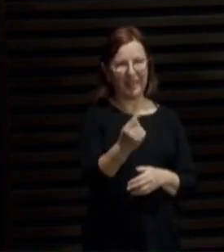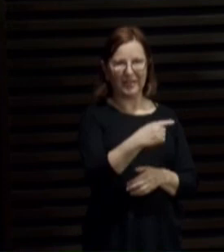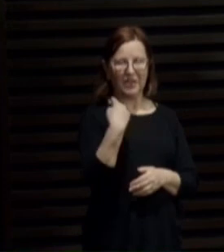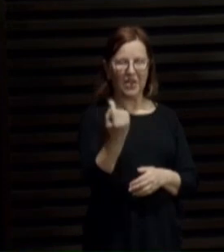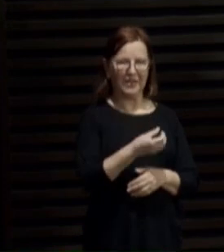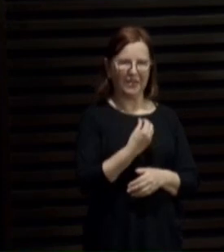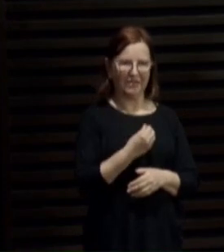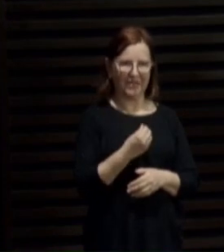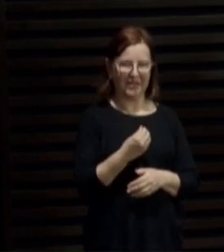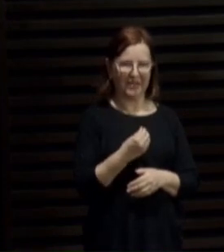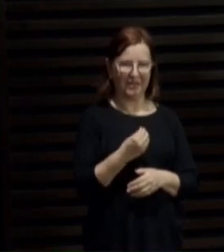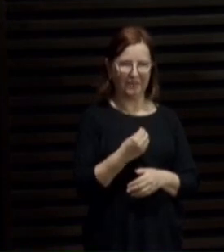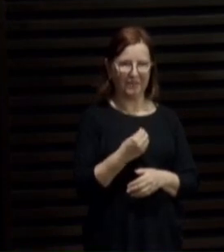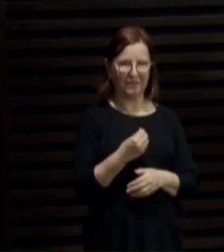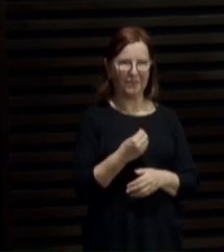da santidade.